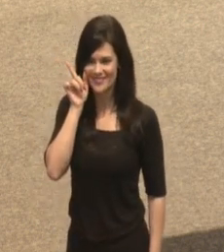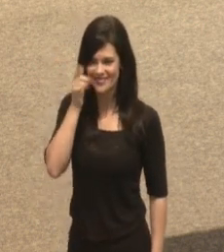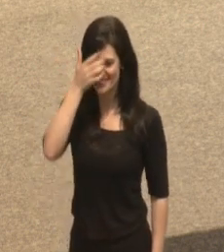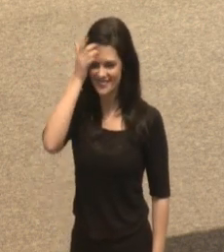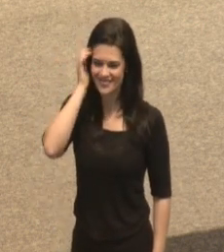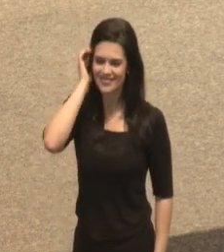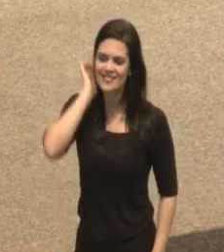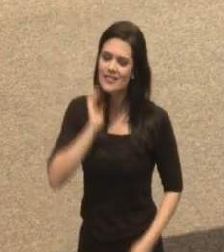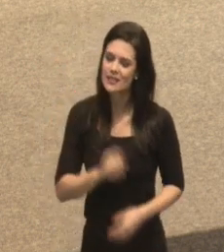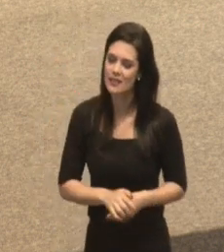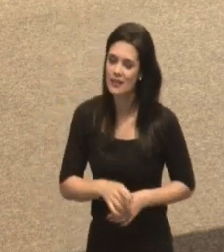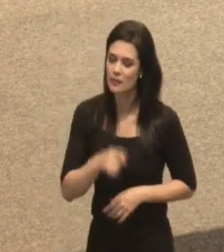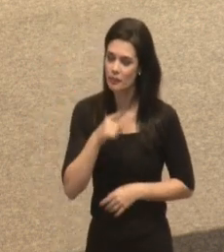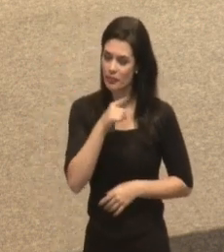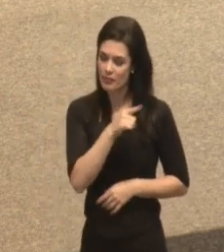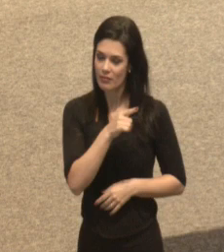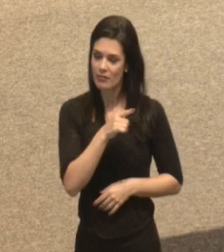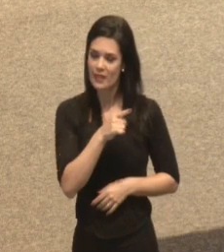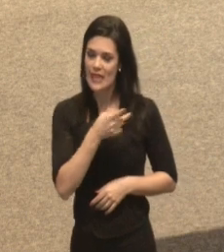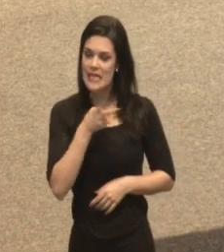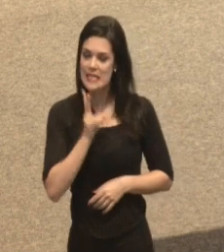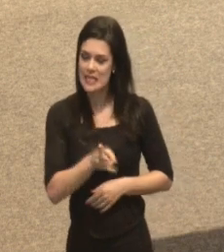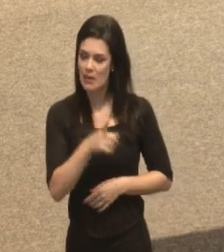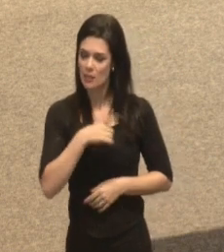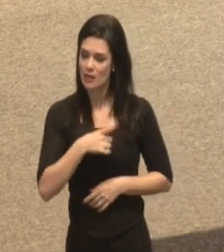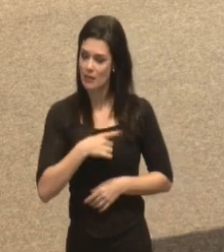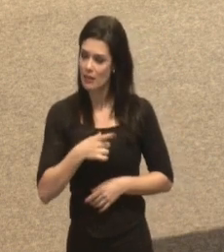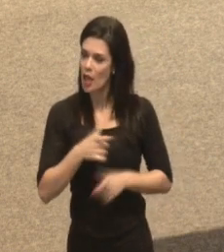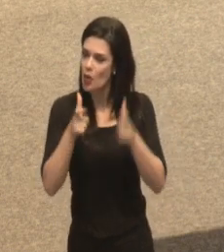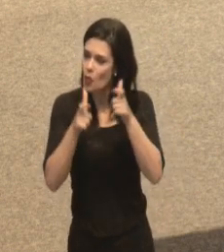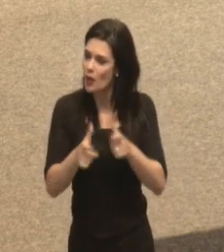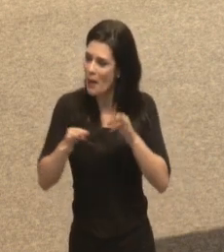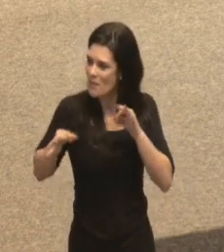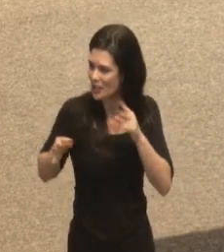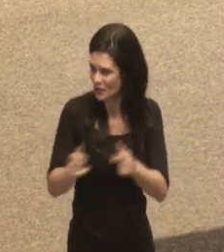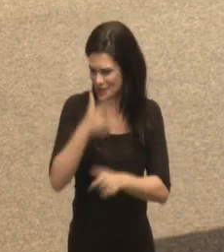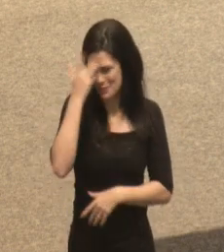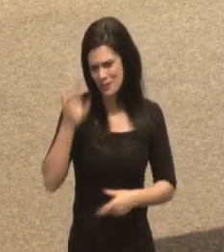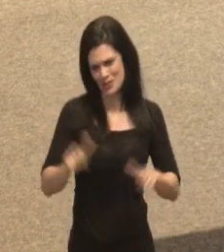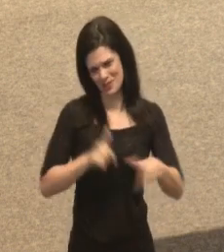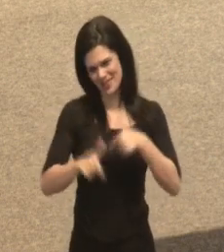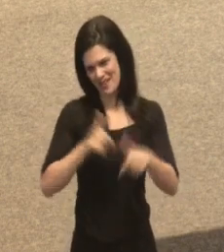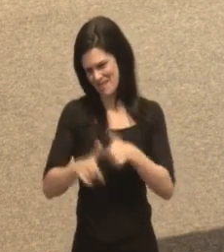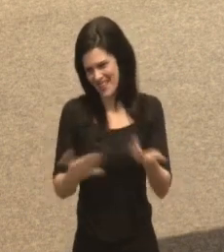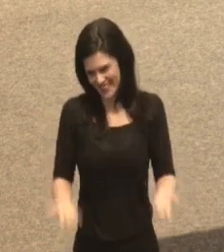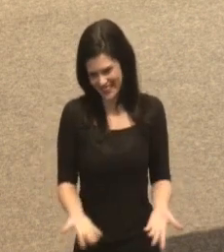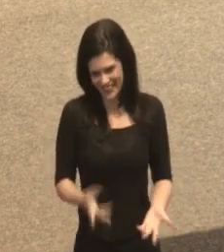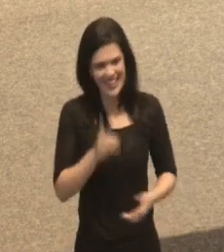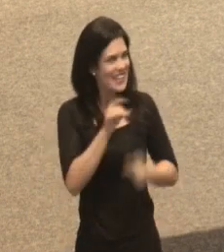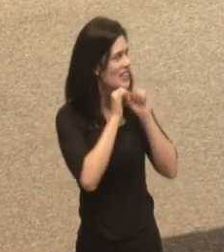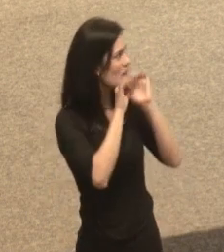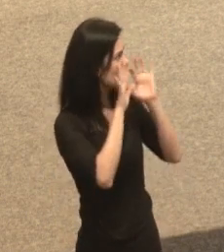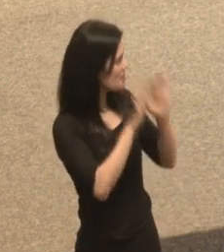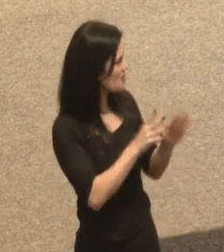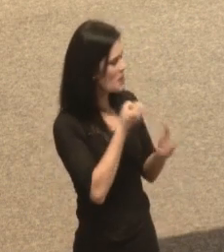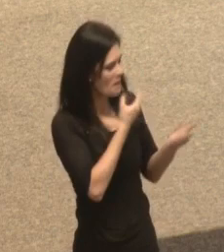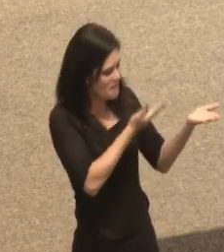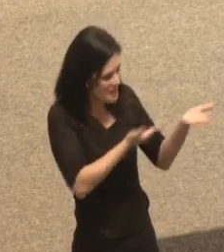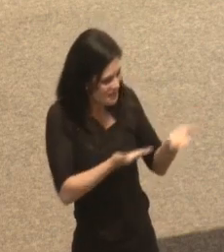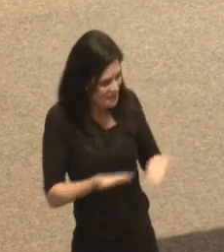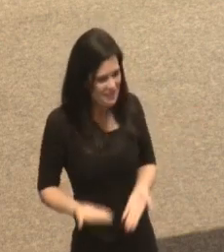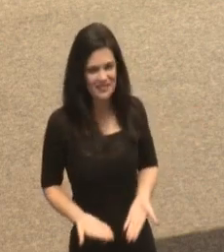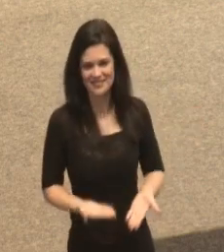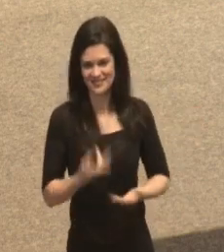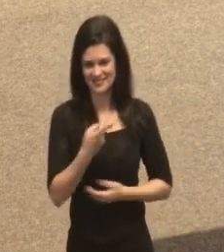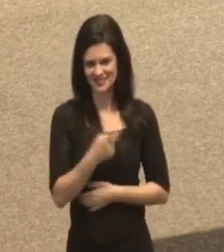Fernando, porque há campo, há trabalho, há espaço para que todos possam trabalhar. Que Deus possa abençoá-lo. Seja bem-vindo mais uma vez, que Deus